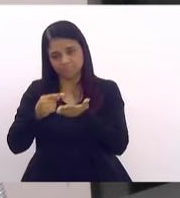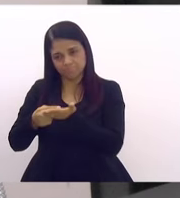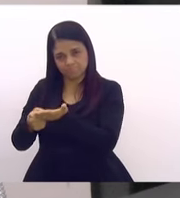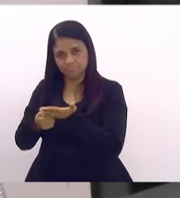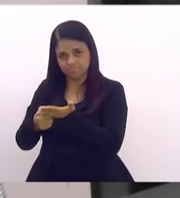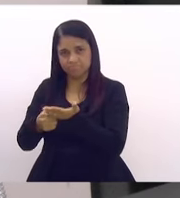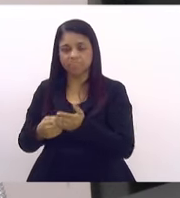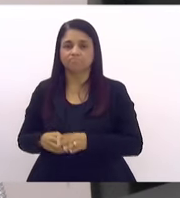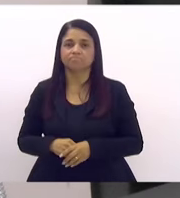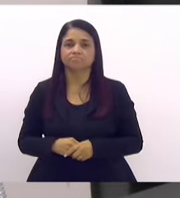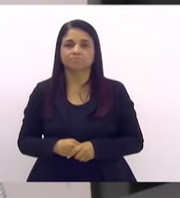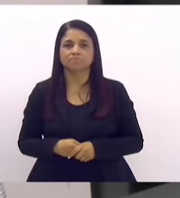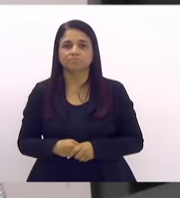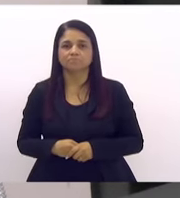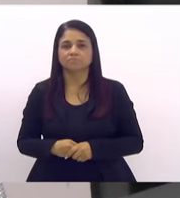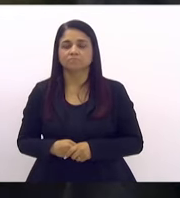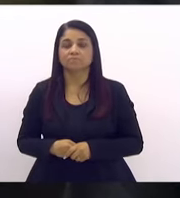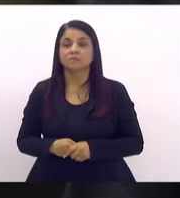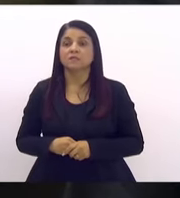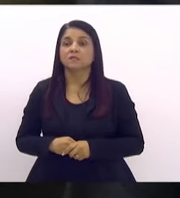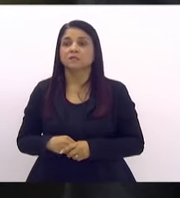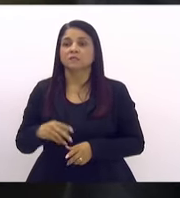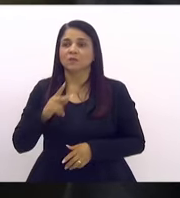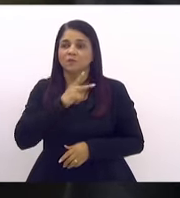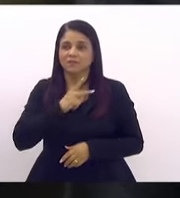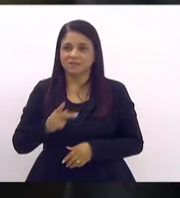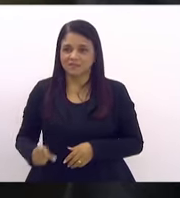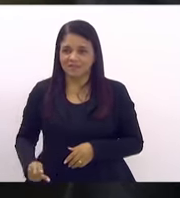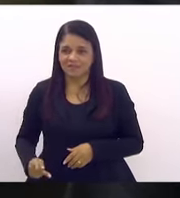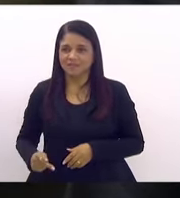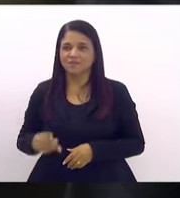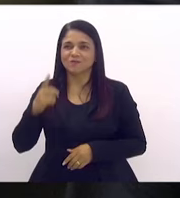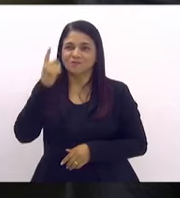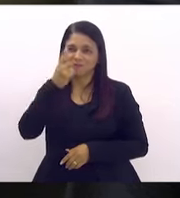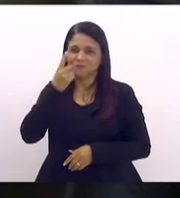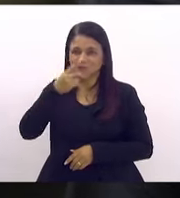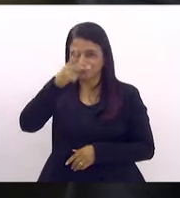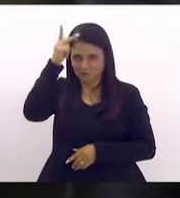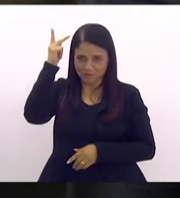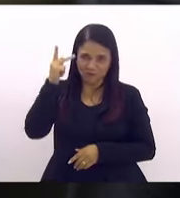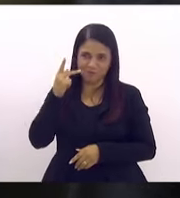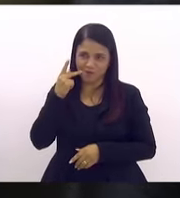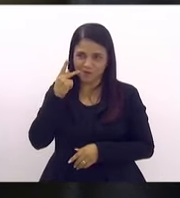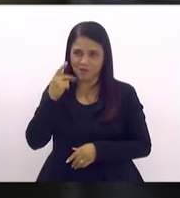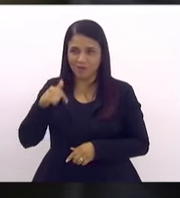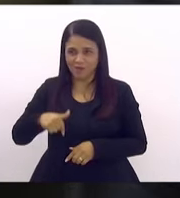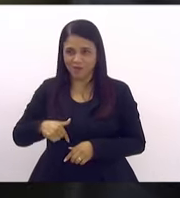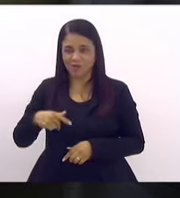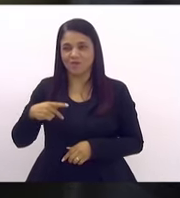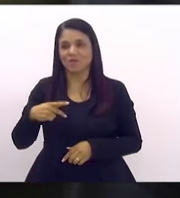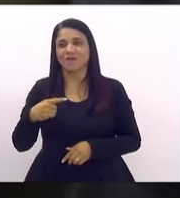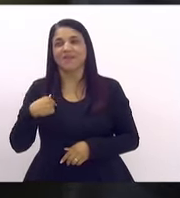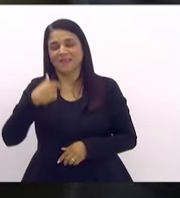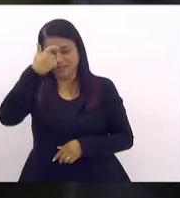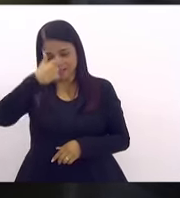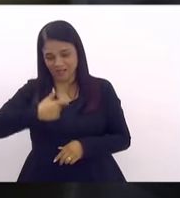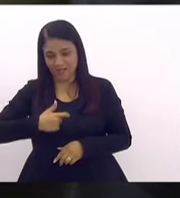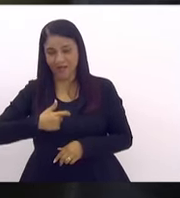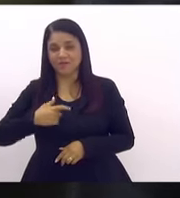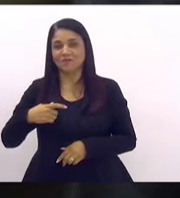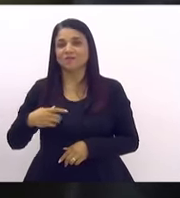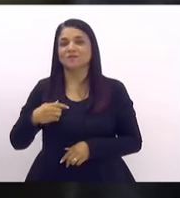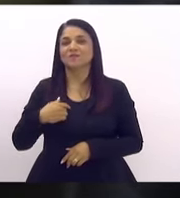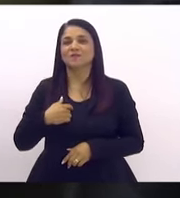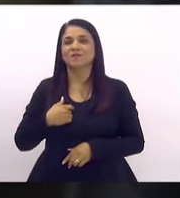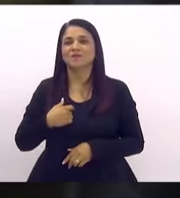parcial. Presidente, como disse o deputado Luiz Paulo, aqui é o CPF que fala. E aqui, assim, é